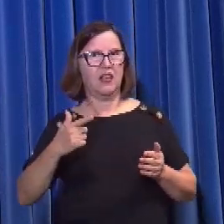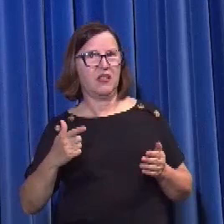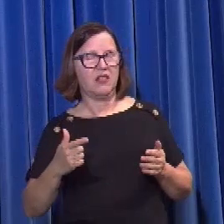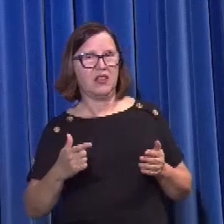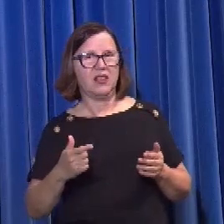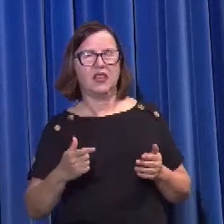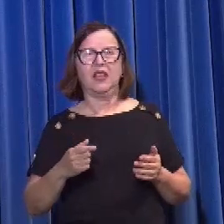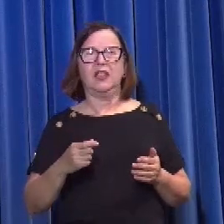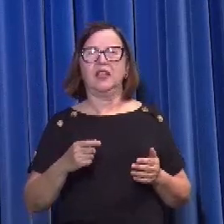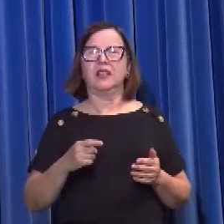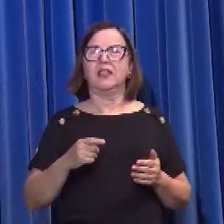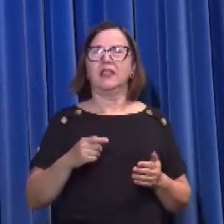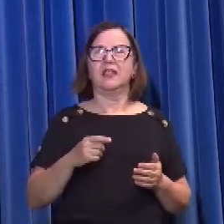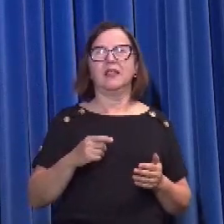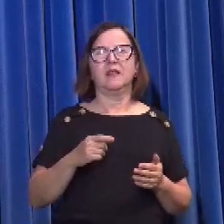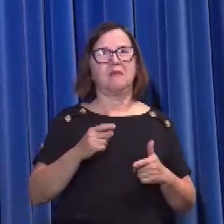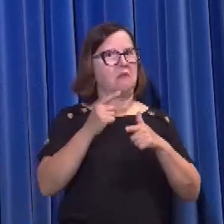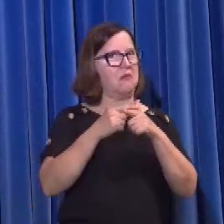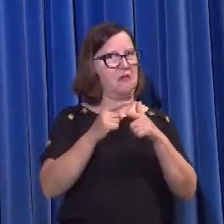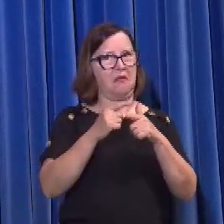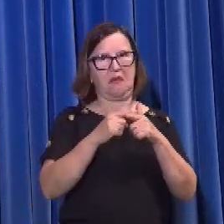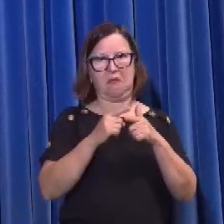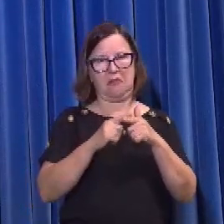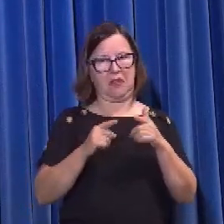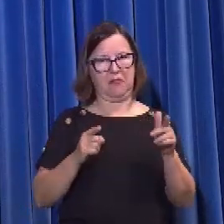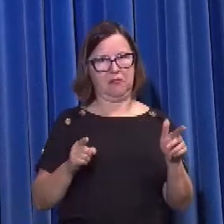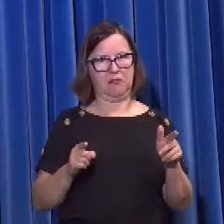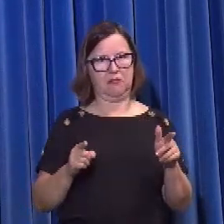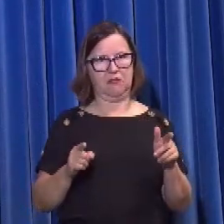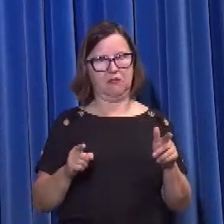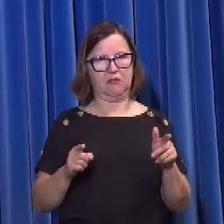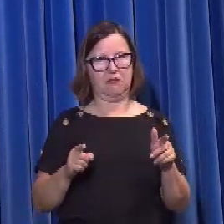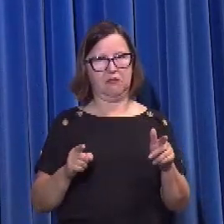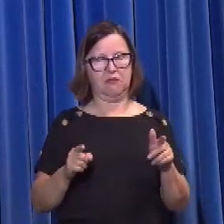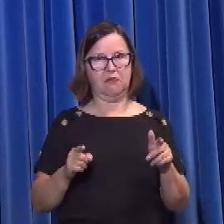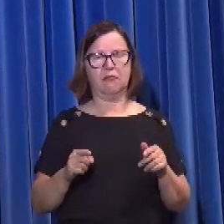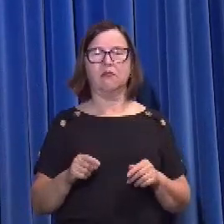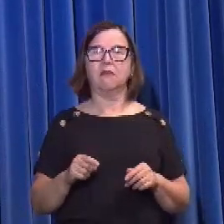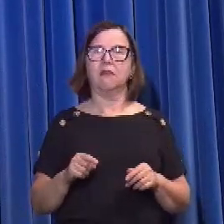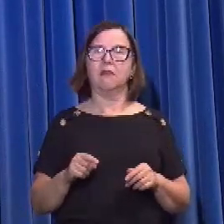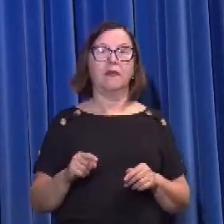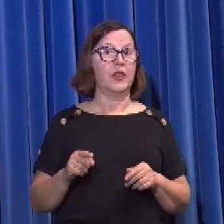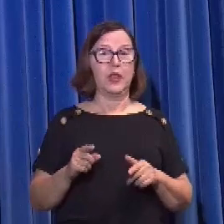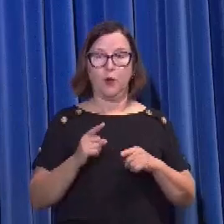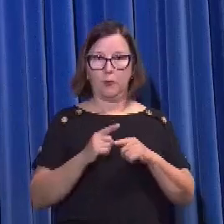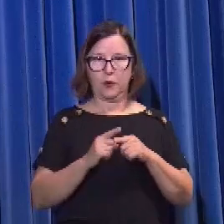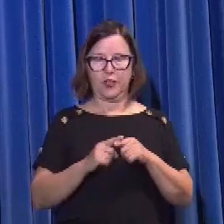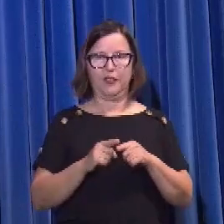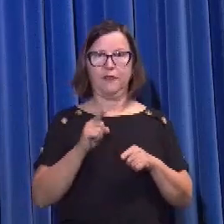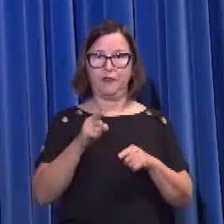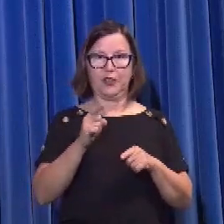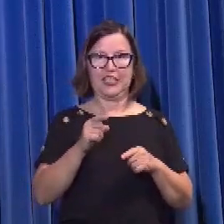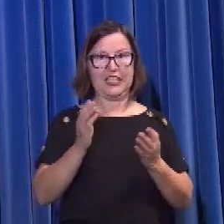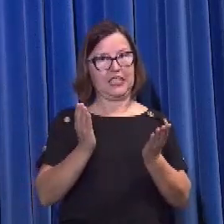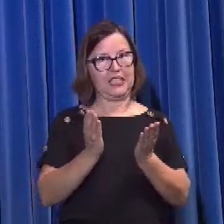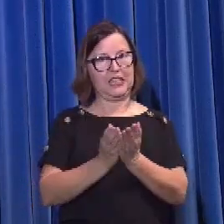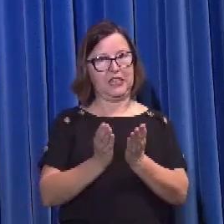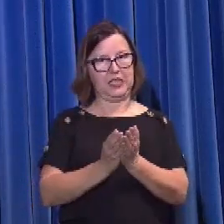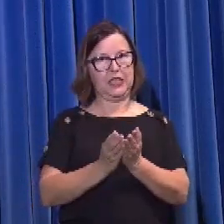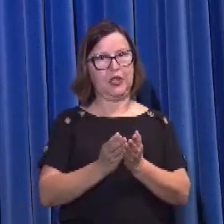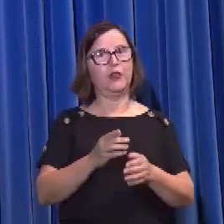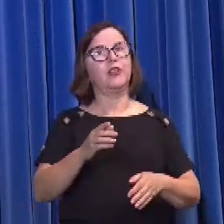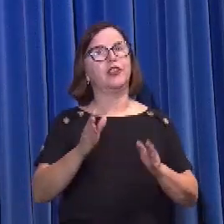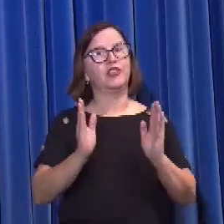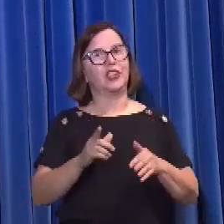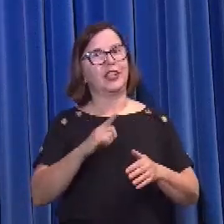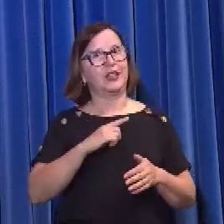perigo só porque são cristãos. Não é porque você se diz um cristão, não é porque você teve uma experiência de novo